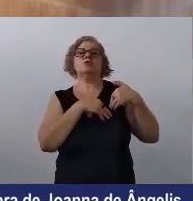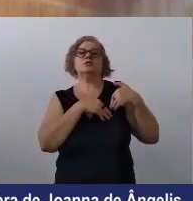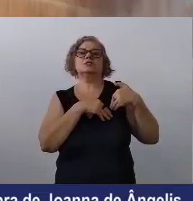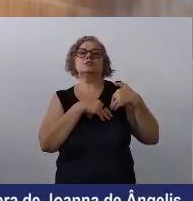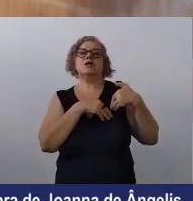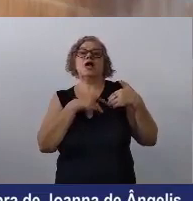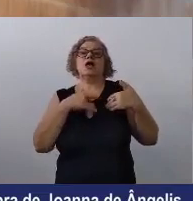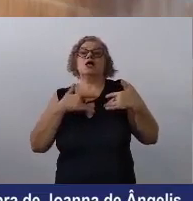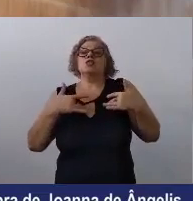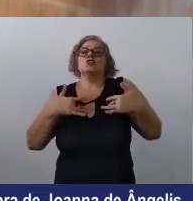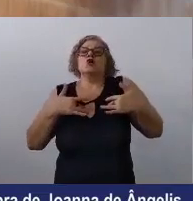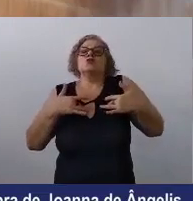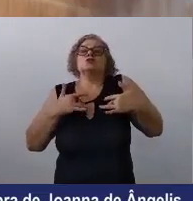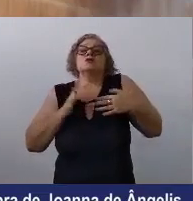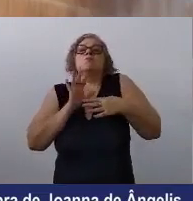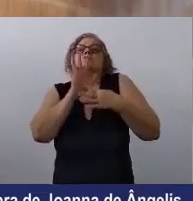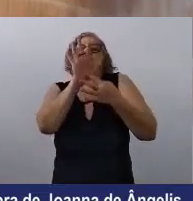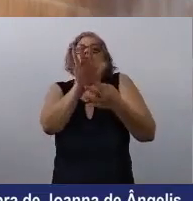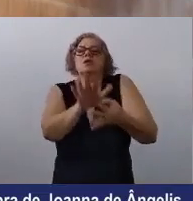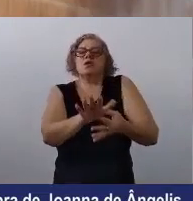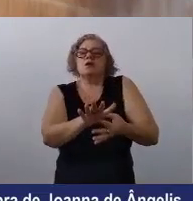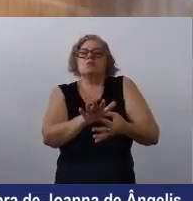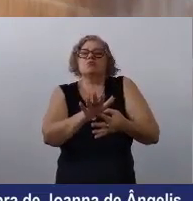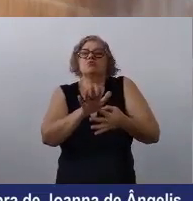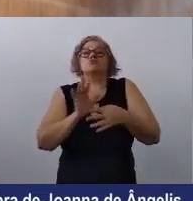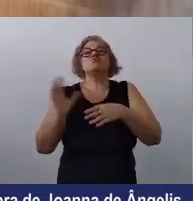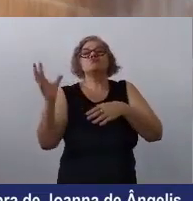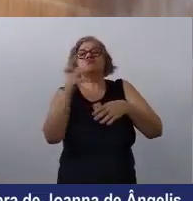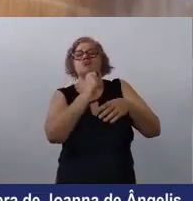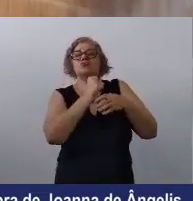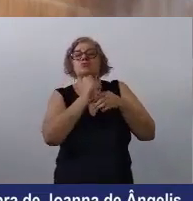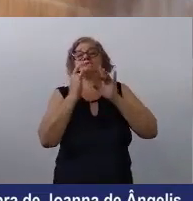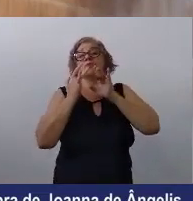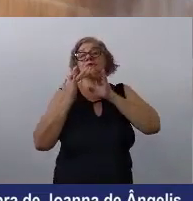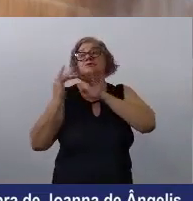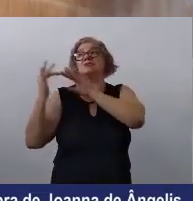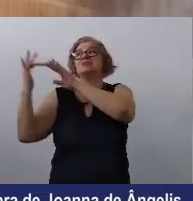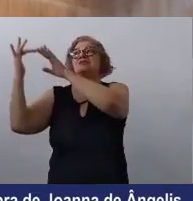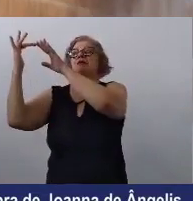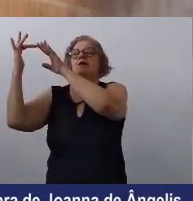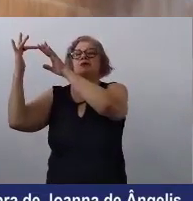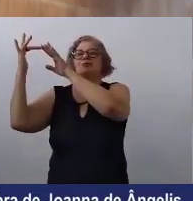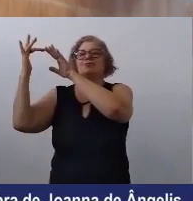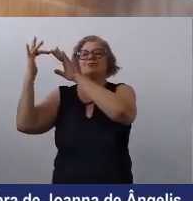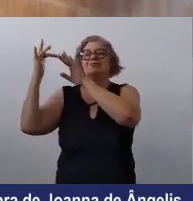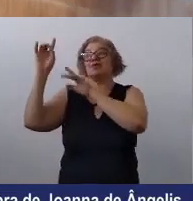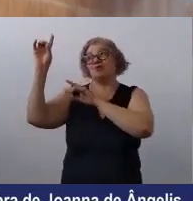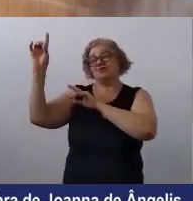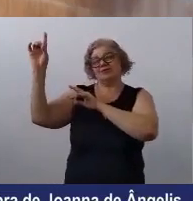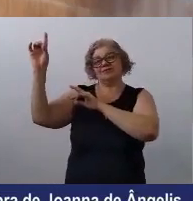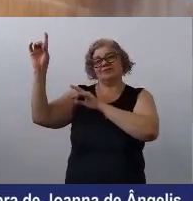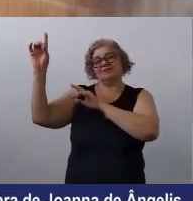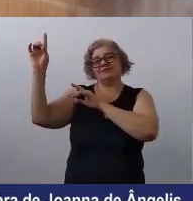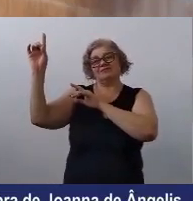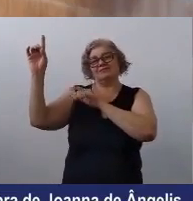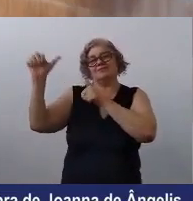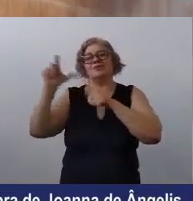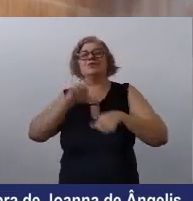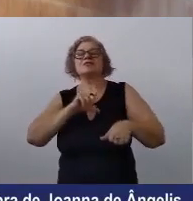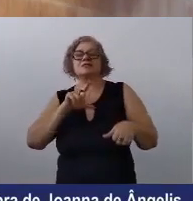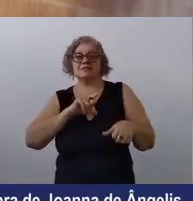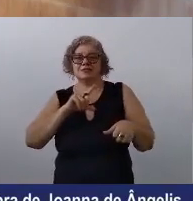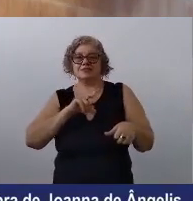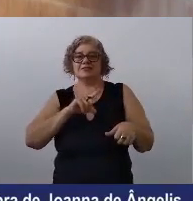Somos a manifestação da sua essência. E por estarmos ligados a Ele e